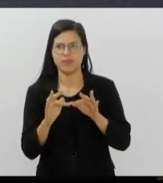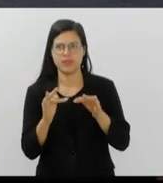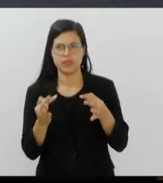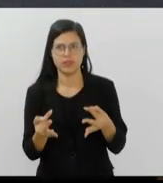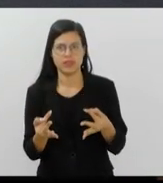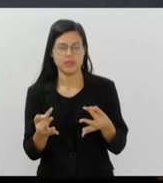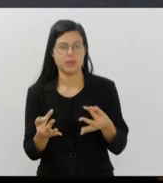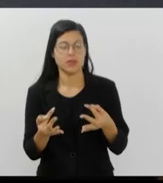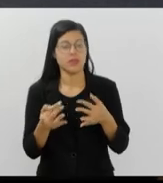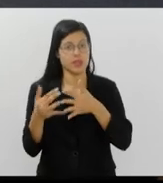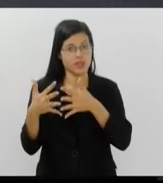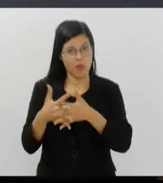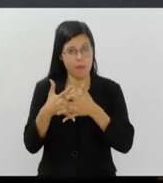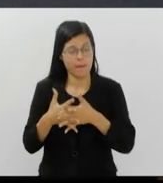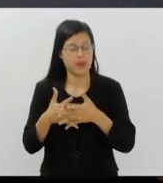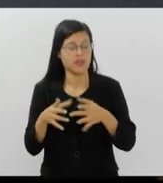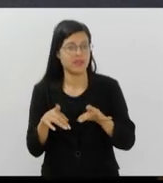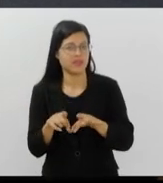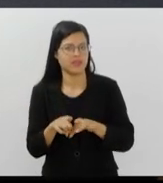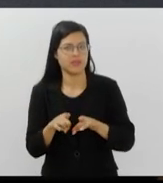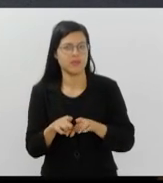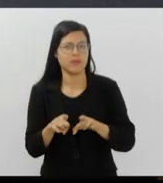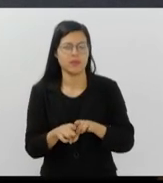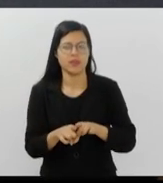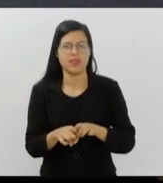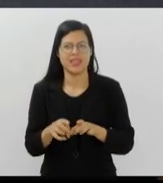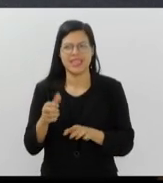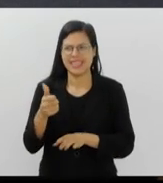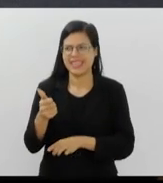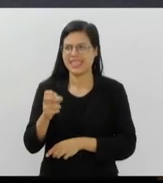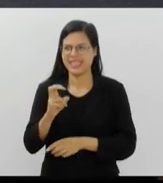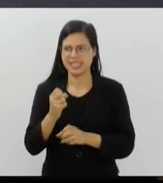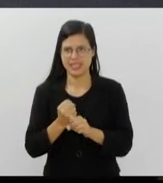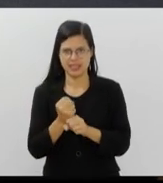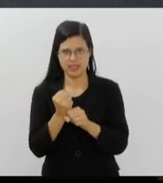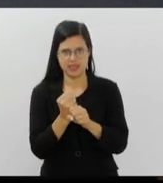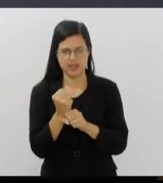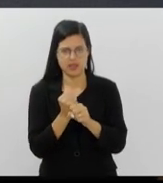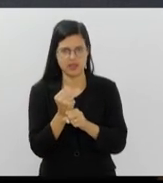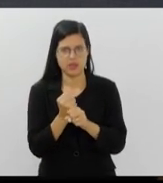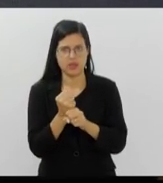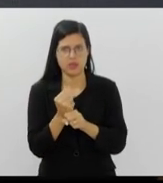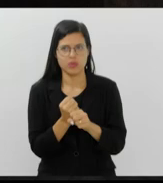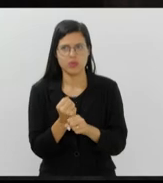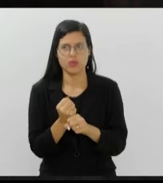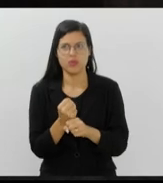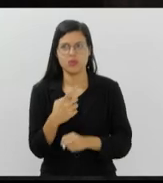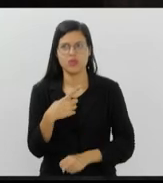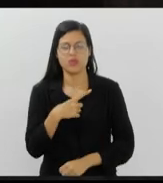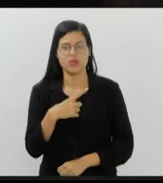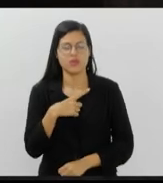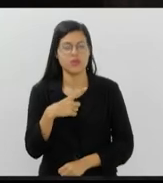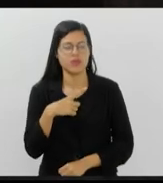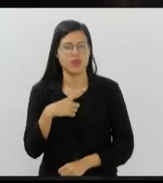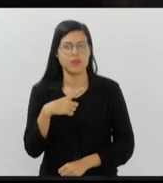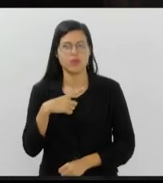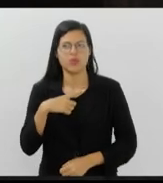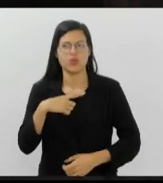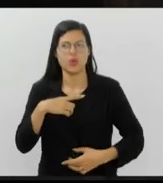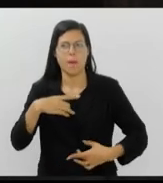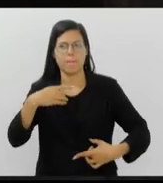complexo, porque há cerca de 15 anos, né, tivemos numa espécie de